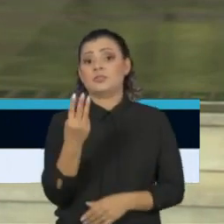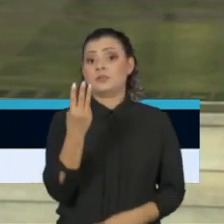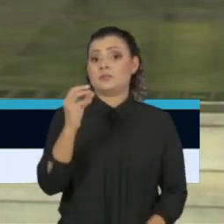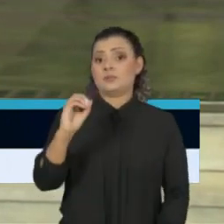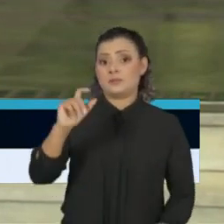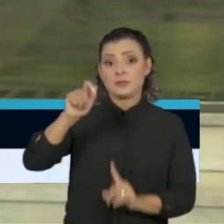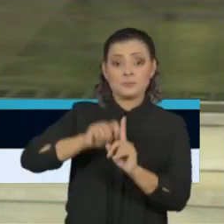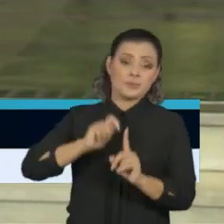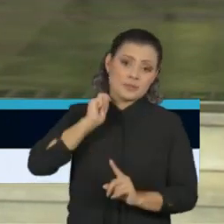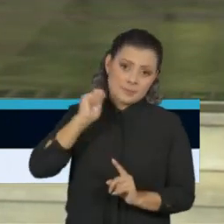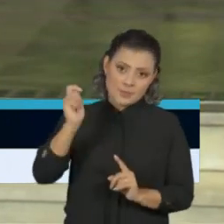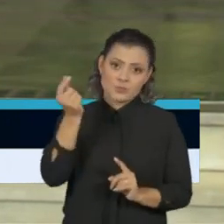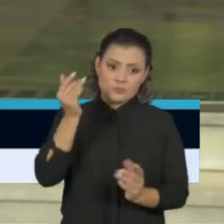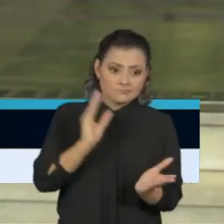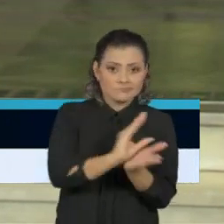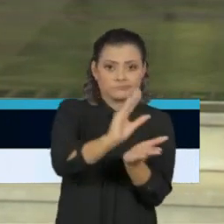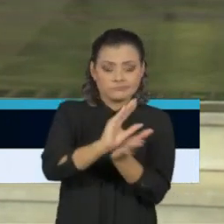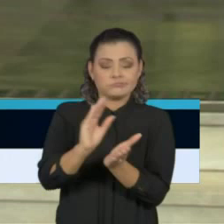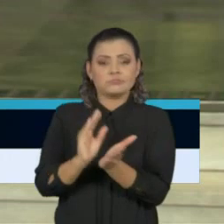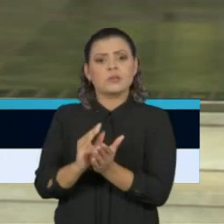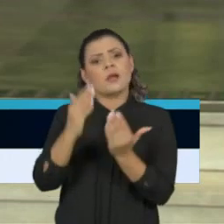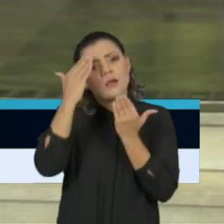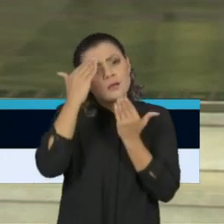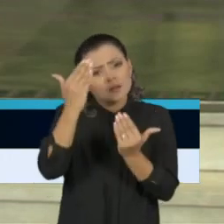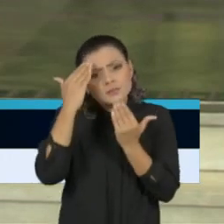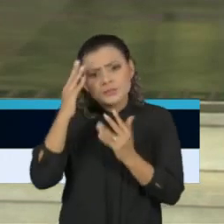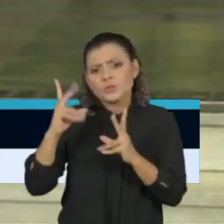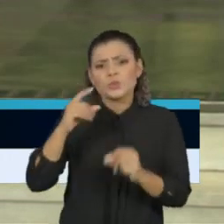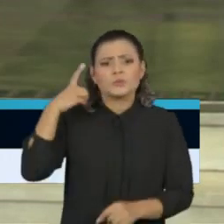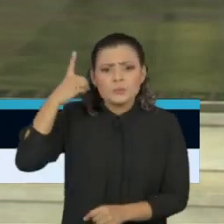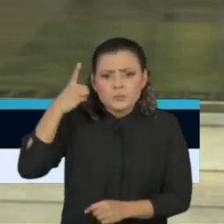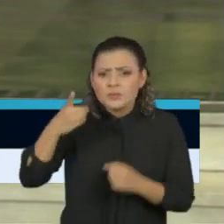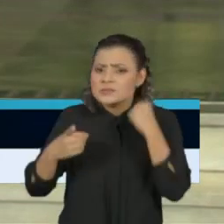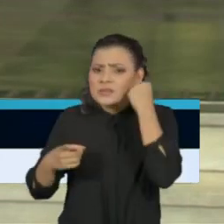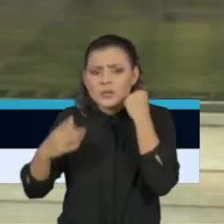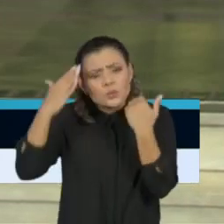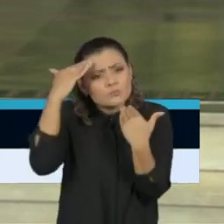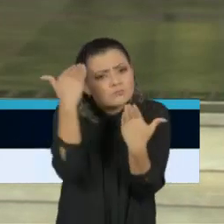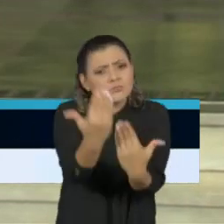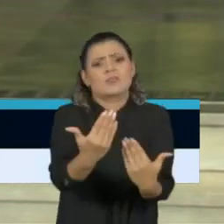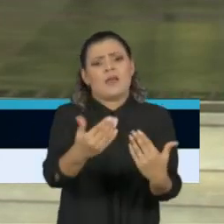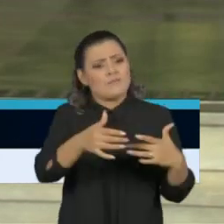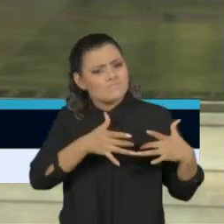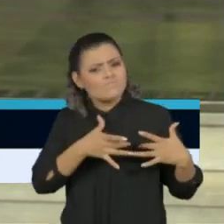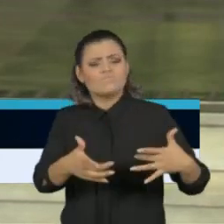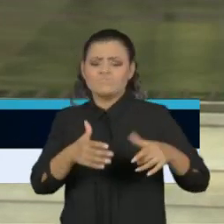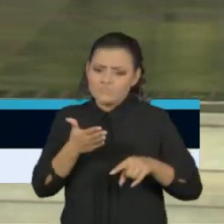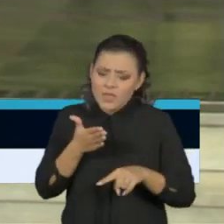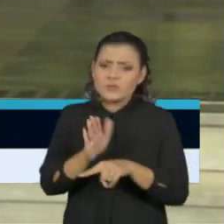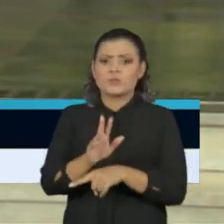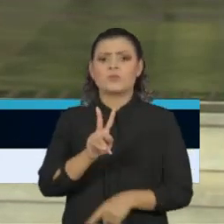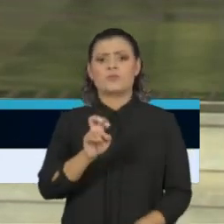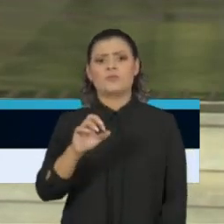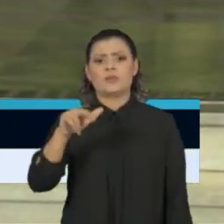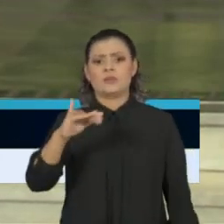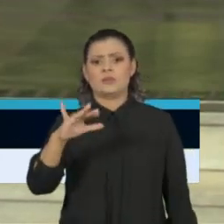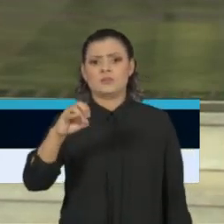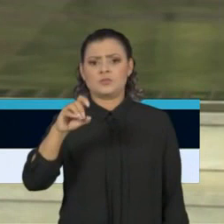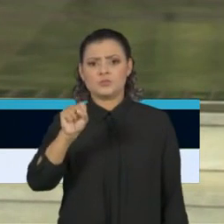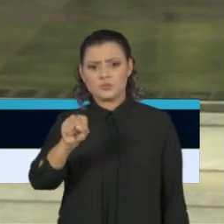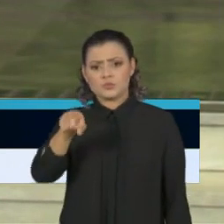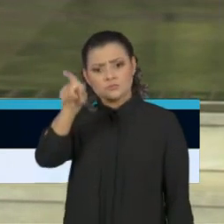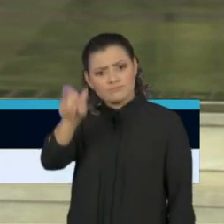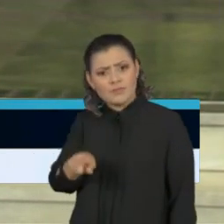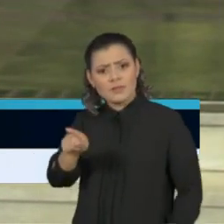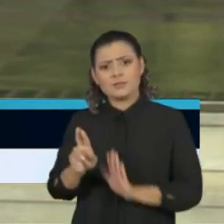abril. Eu quero agradecer a todos os deputados e aos senadores também pelo gesto, a você, Vinícius Poit, por ter coordenado